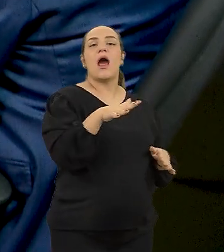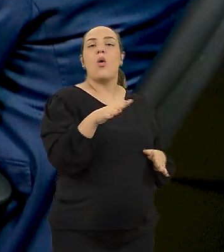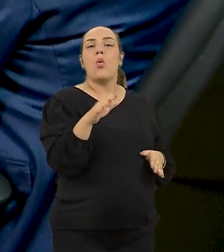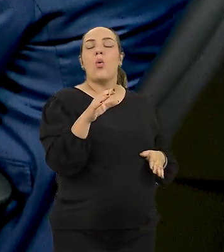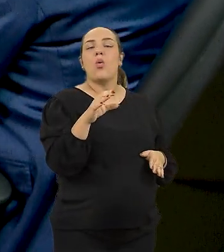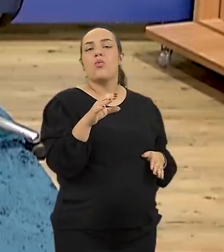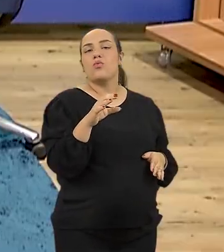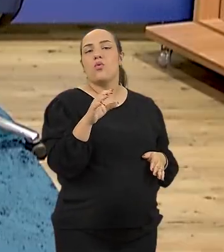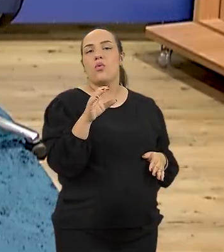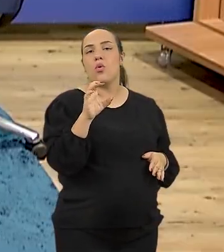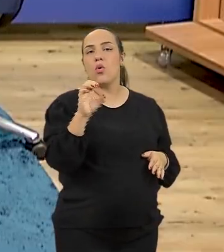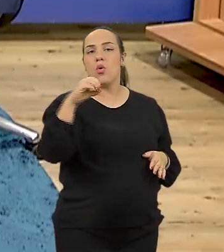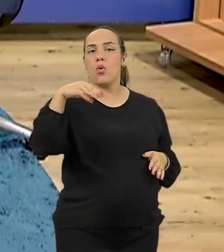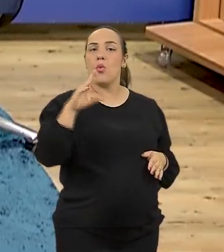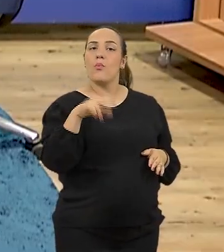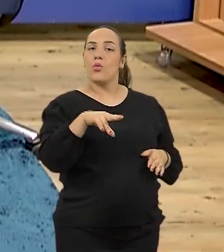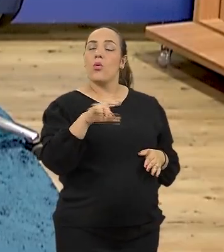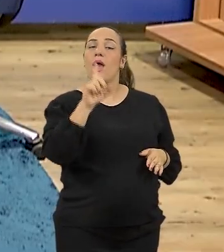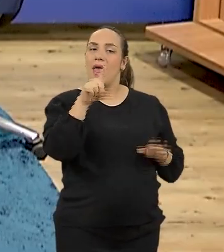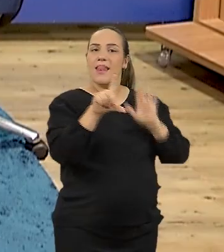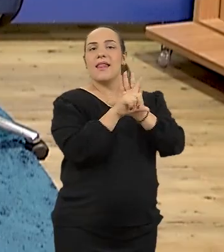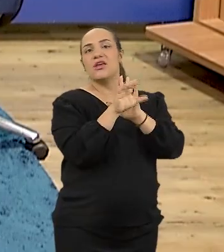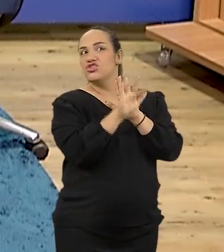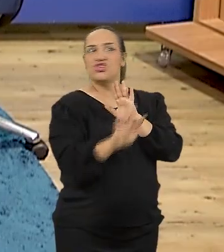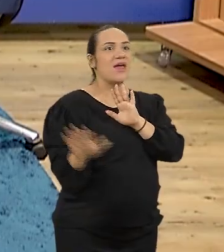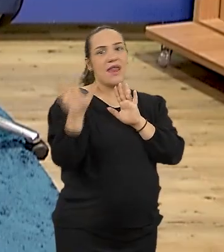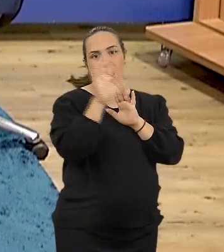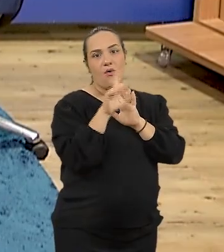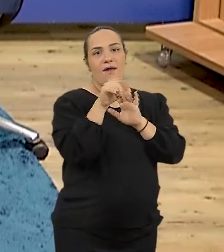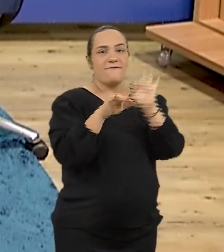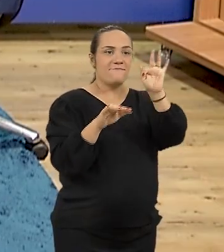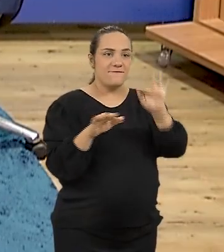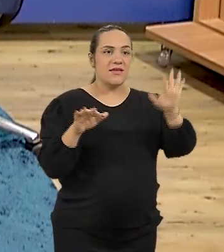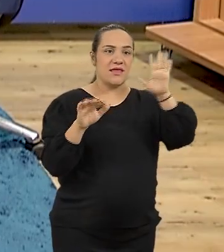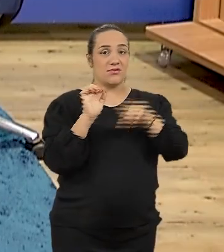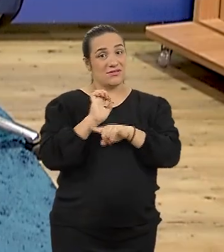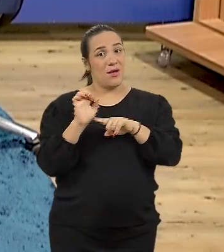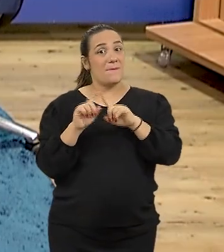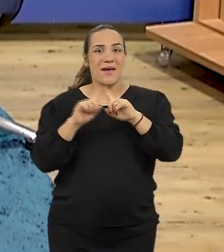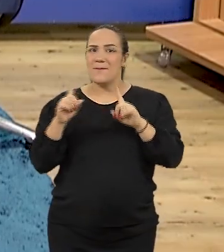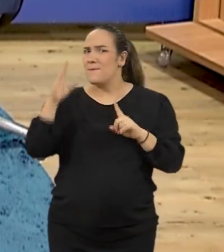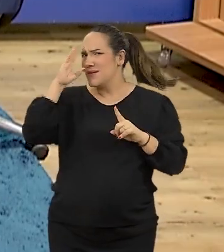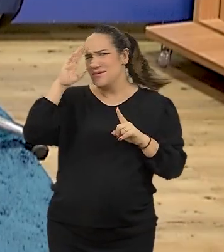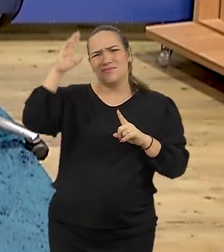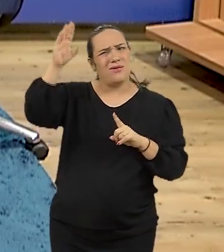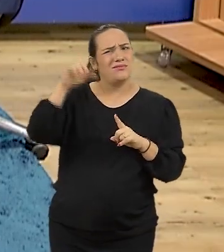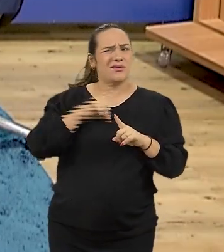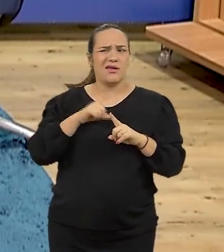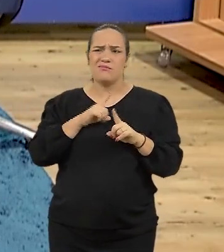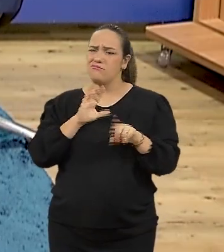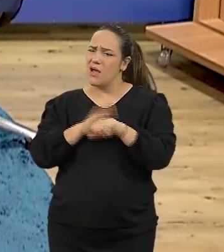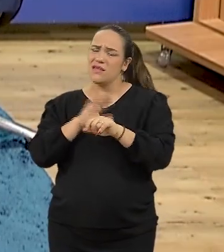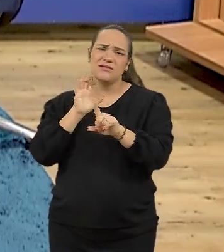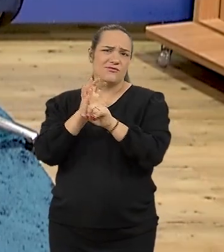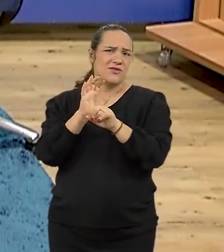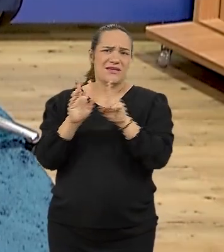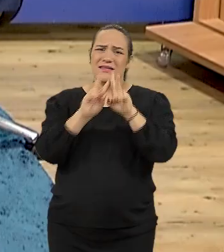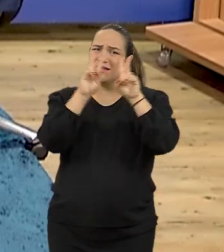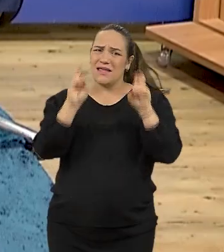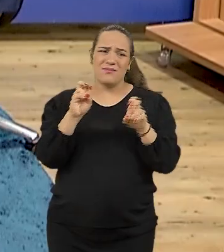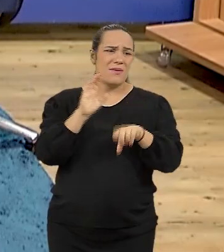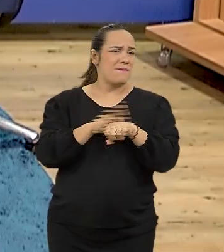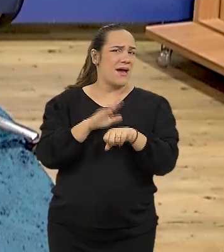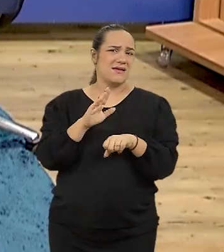à Justiça Estadual. Mas a grande justiça do país, sem dúvida nenhuma, pela sua capilaridade e pelo rol de assuntos